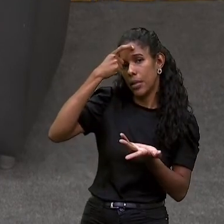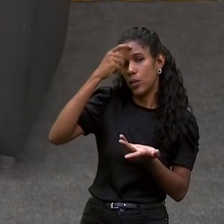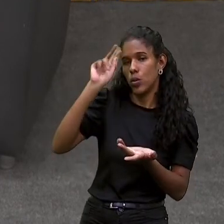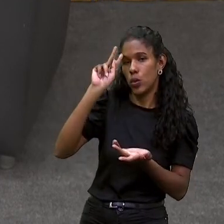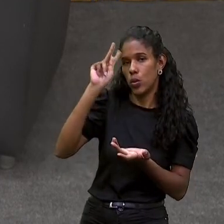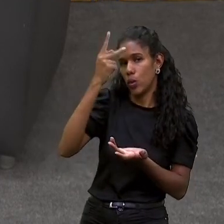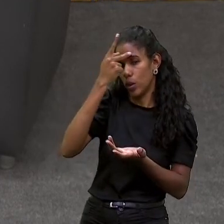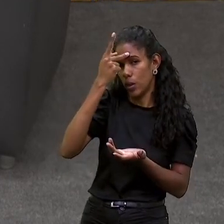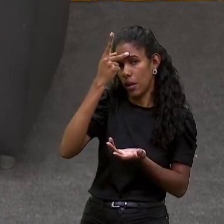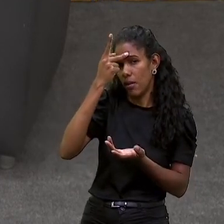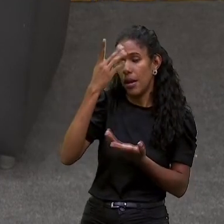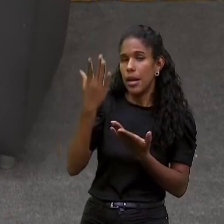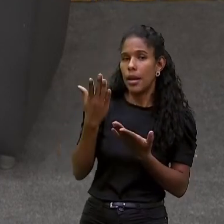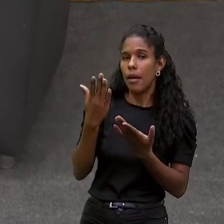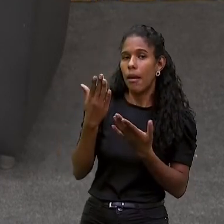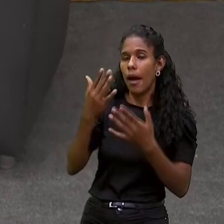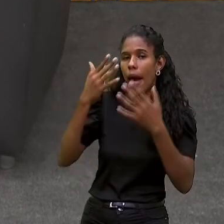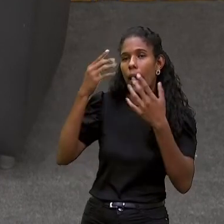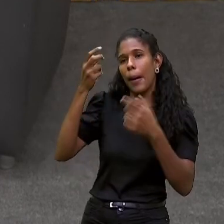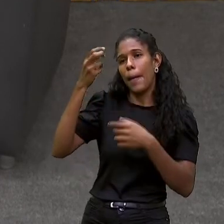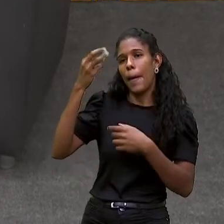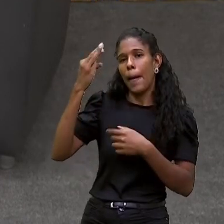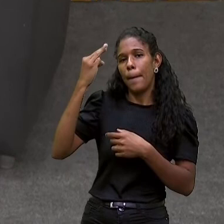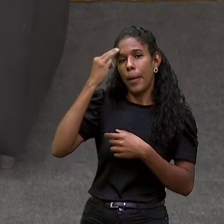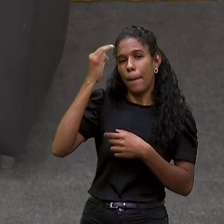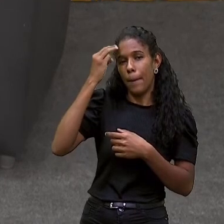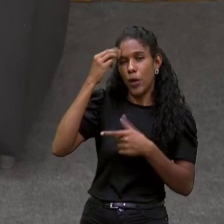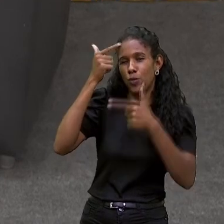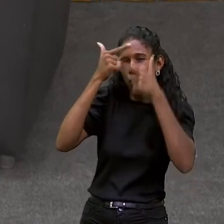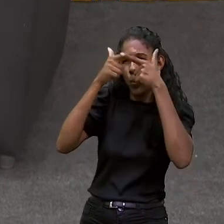geram demências, geram problemas mentais. Quando a pessoa lê muito,